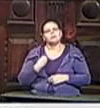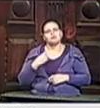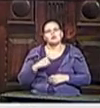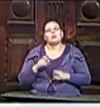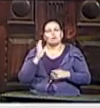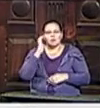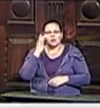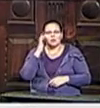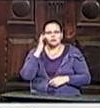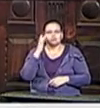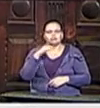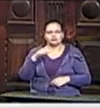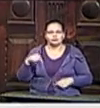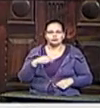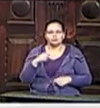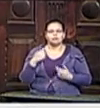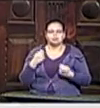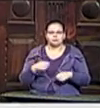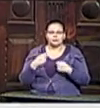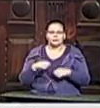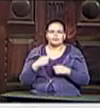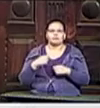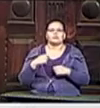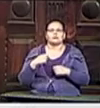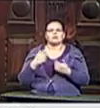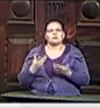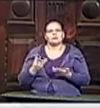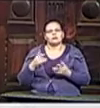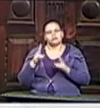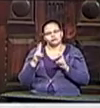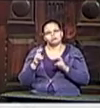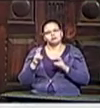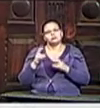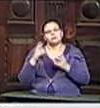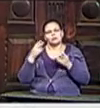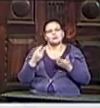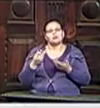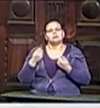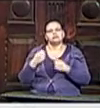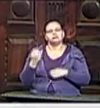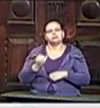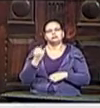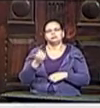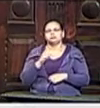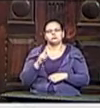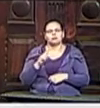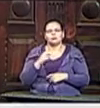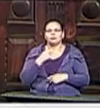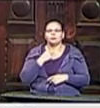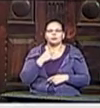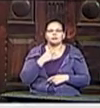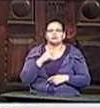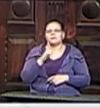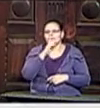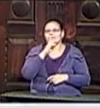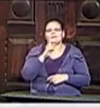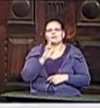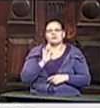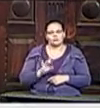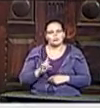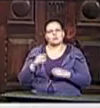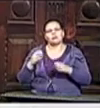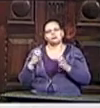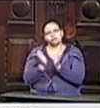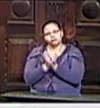acho que devemos nos debruçar sobre este dado este dado não pode passar sob silêncio não apenas da classe